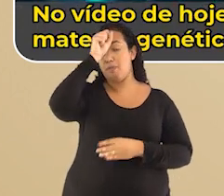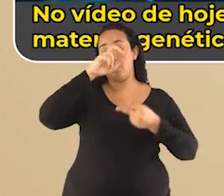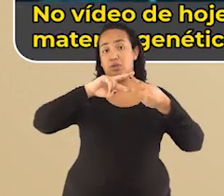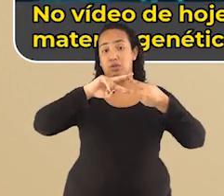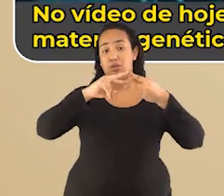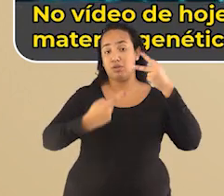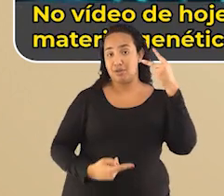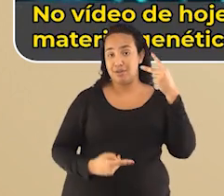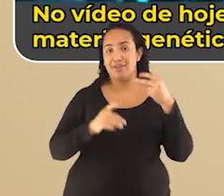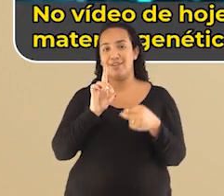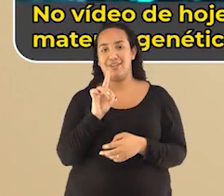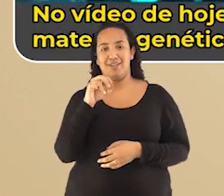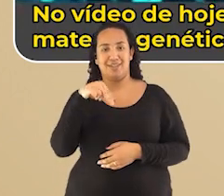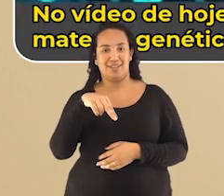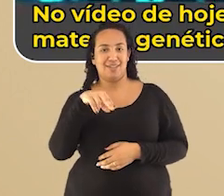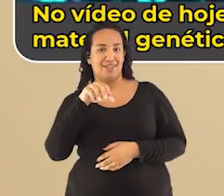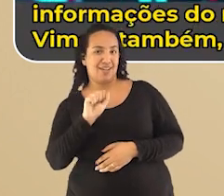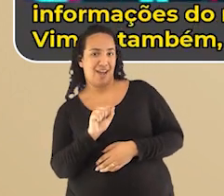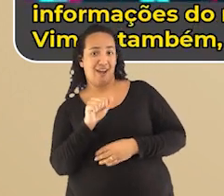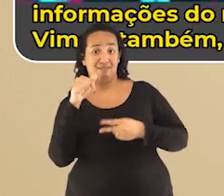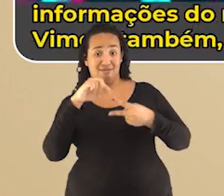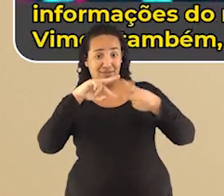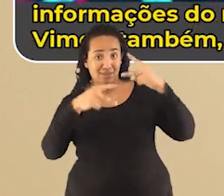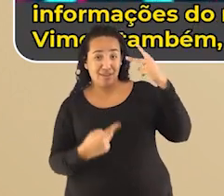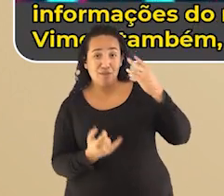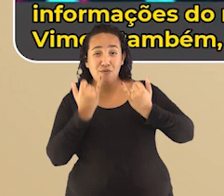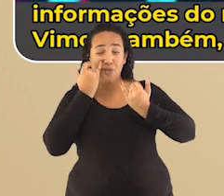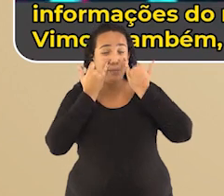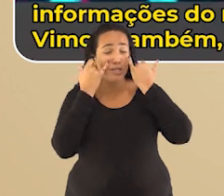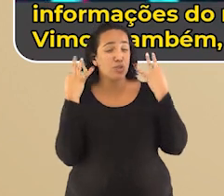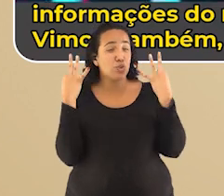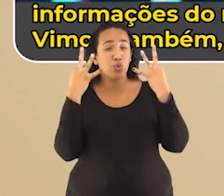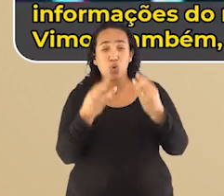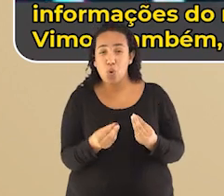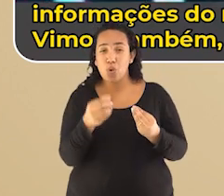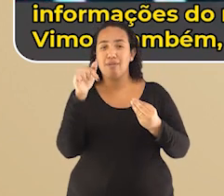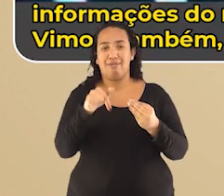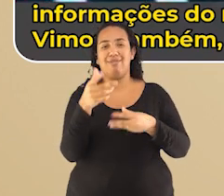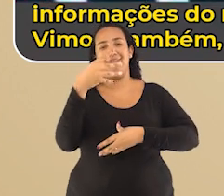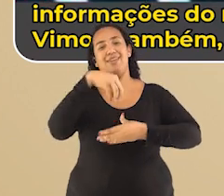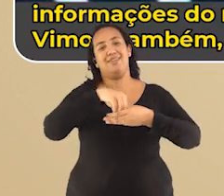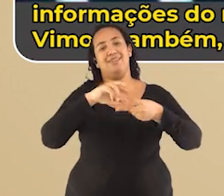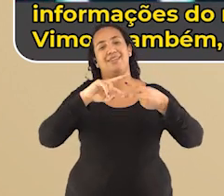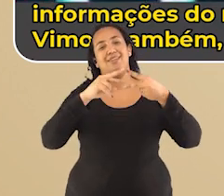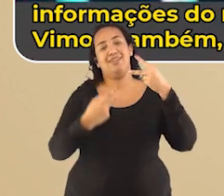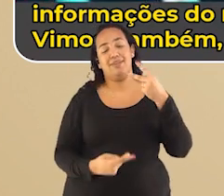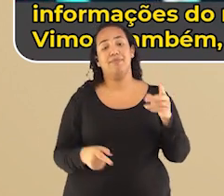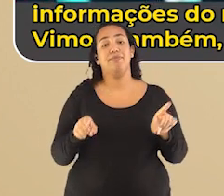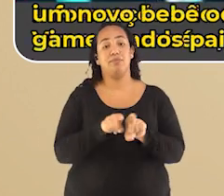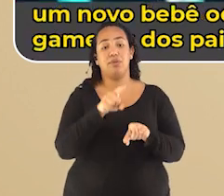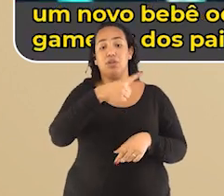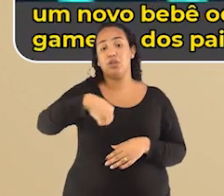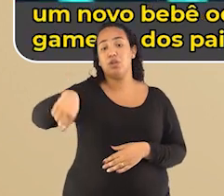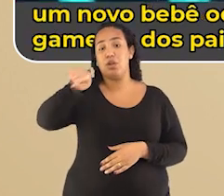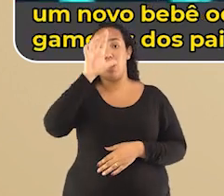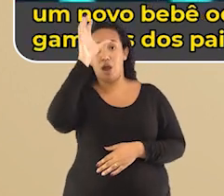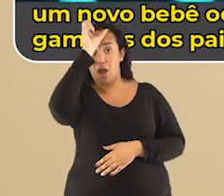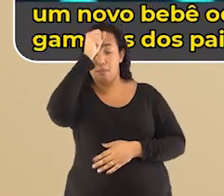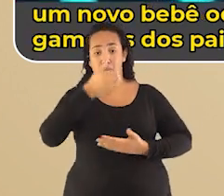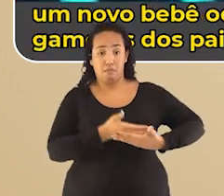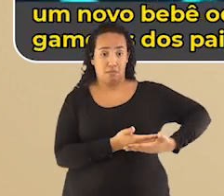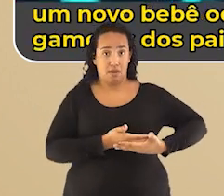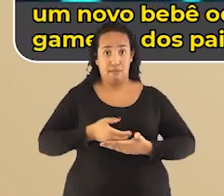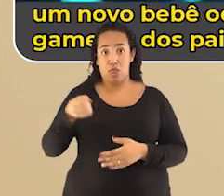é o nosso material genético, que contém todas as informações do nosso corpo. Vimos também que para nascer um novo